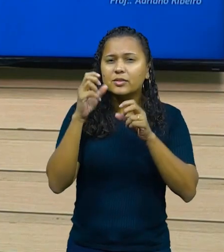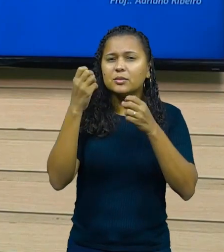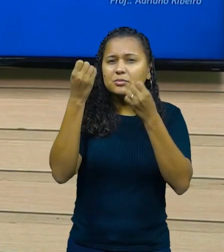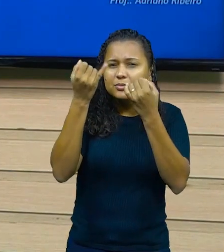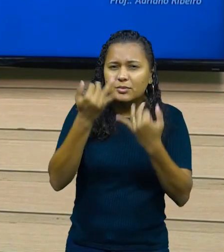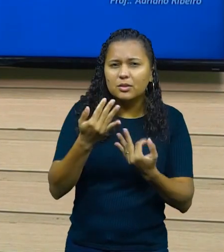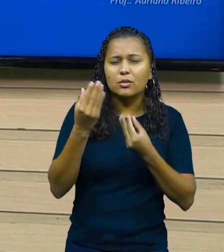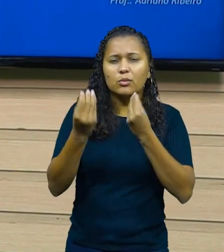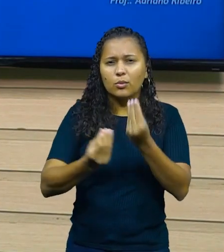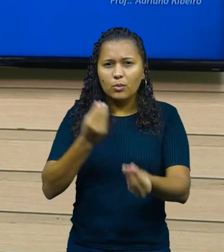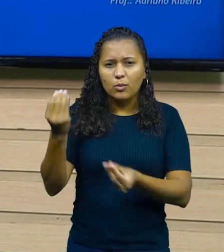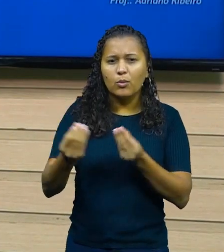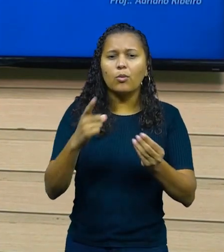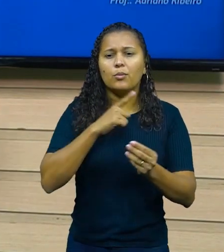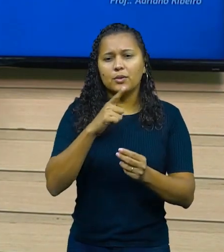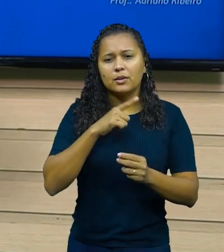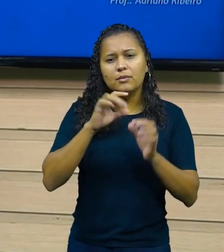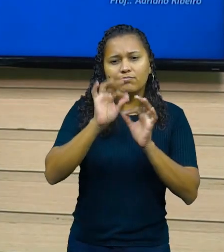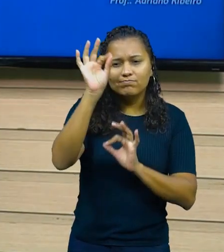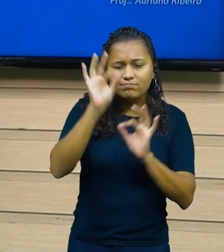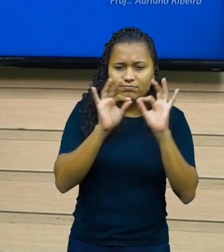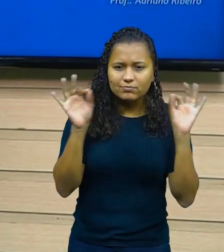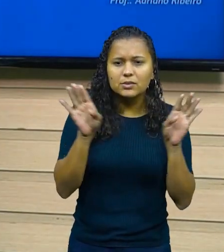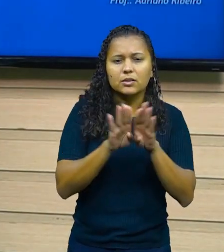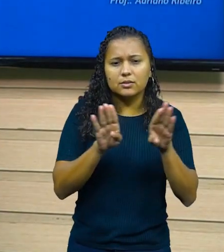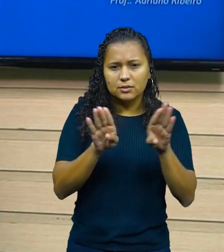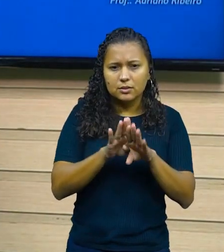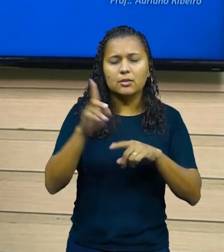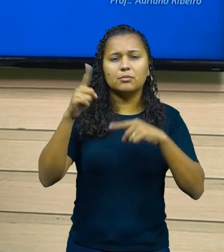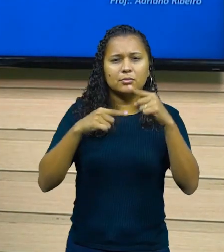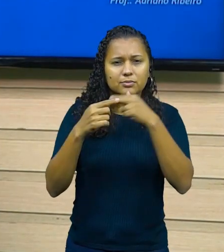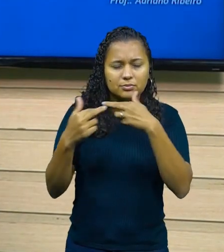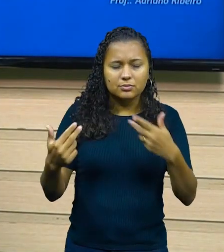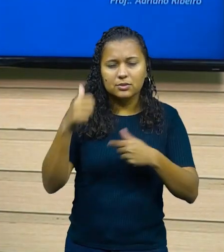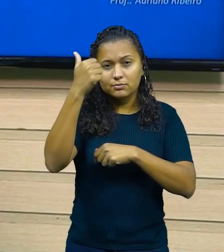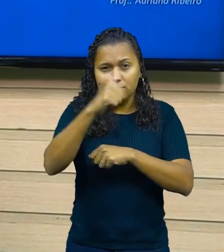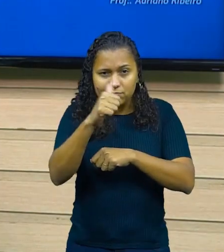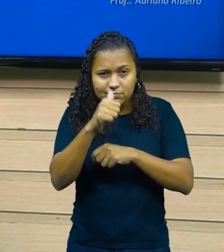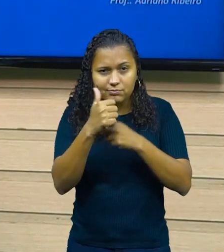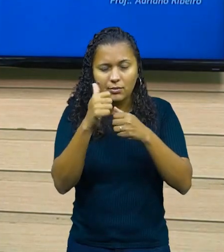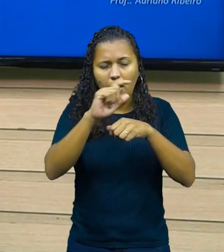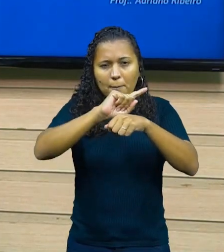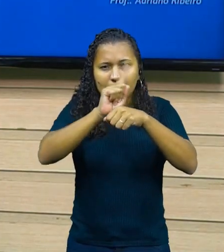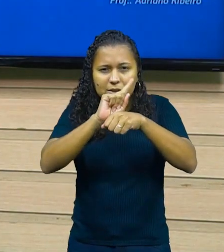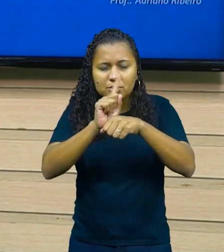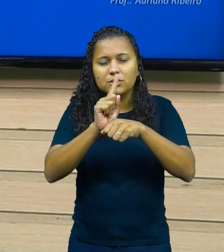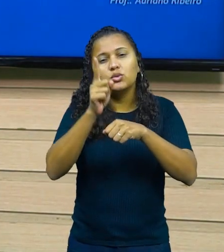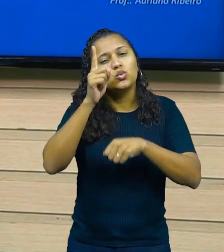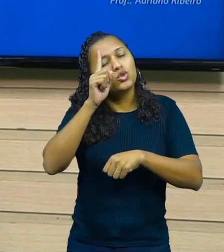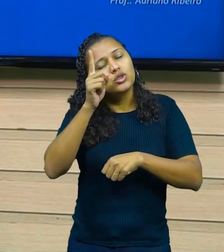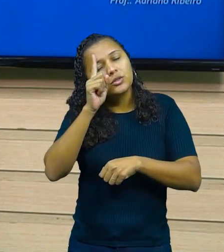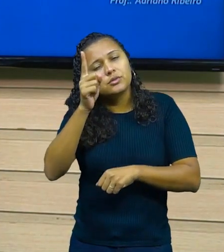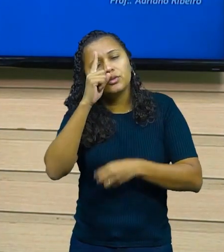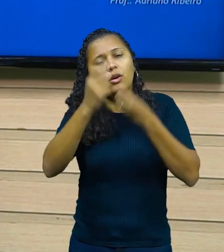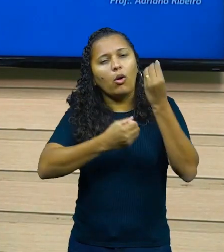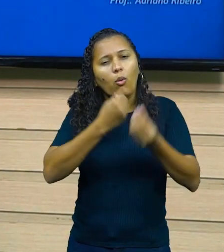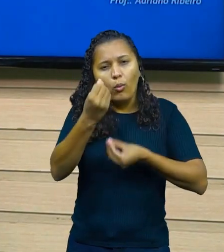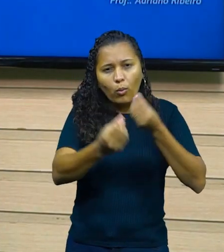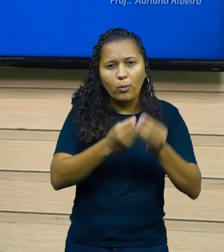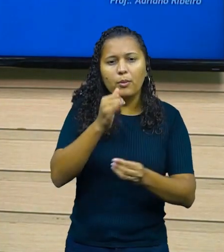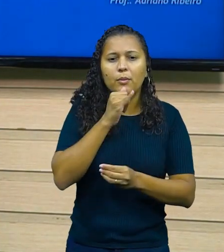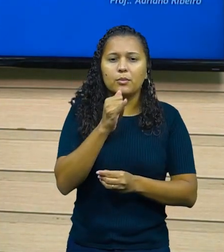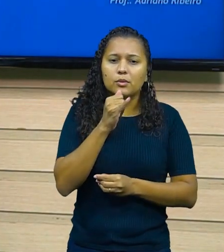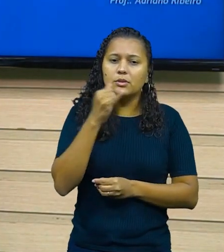fundamentos relacionados à metrologia e instrumentação, a metrologia no nosso dia a dia, qual a importância de medir, qual